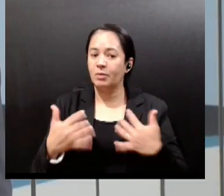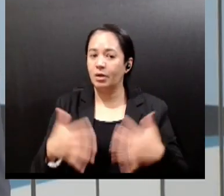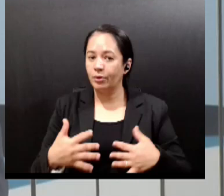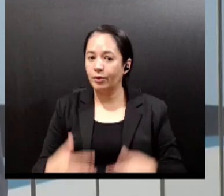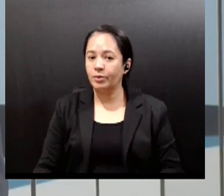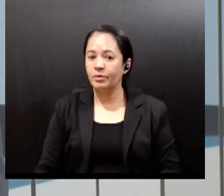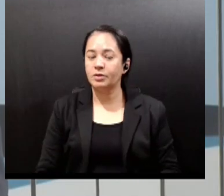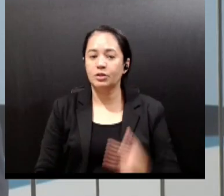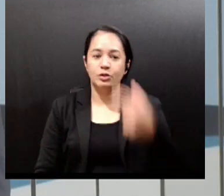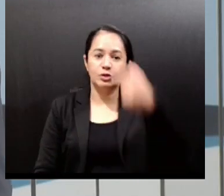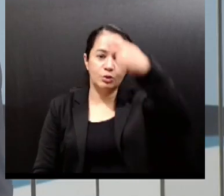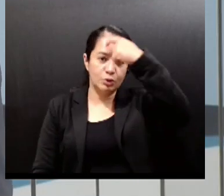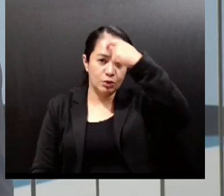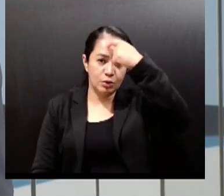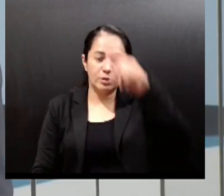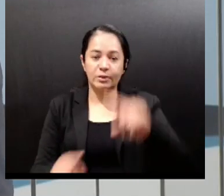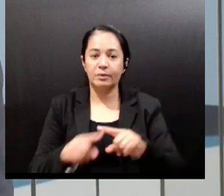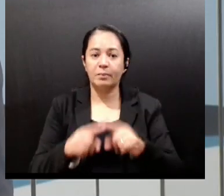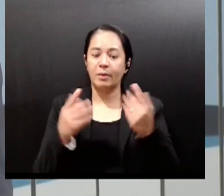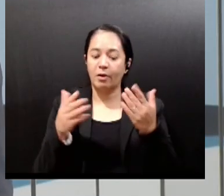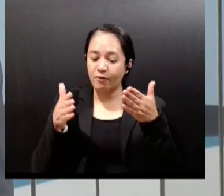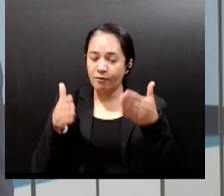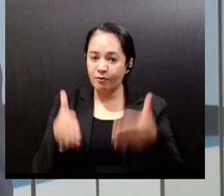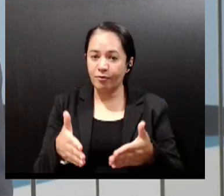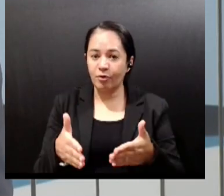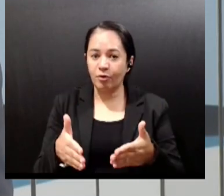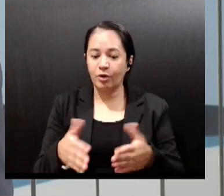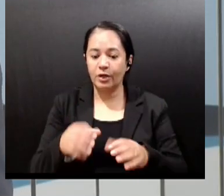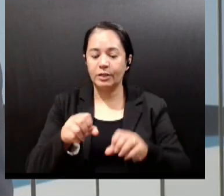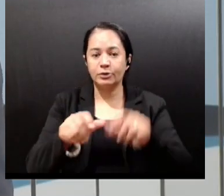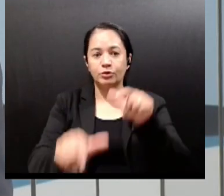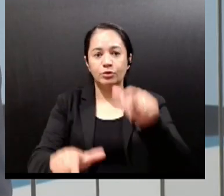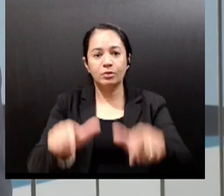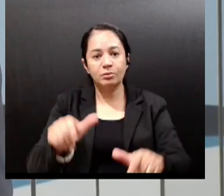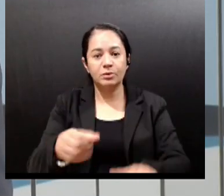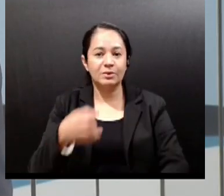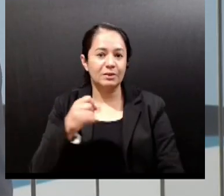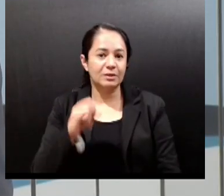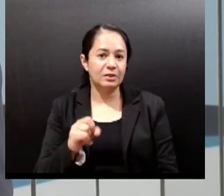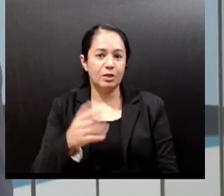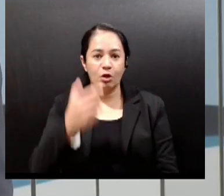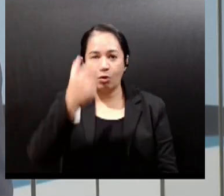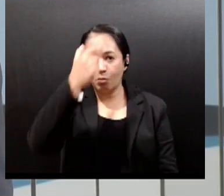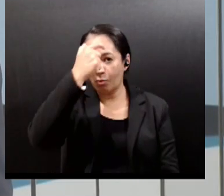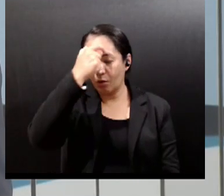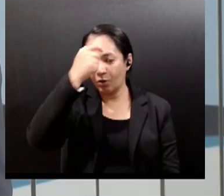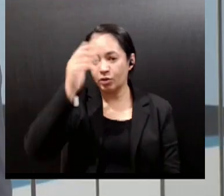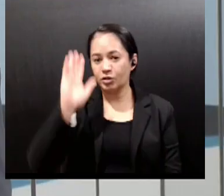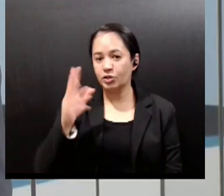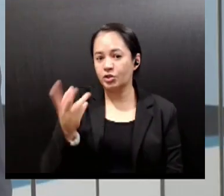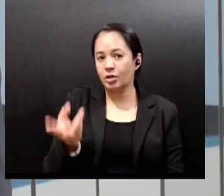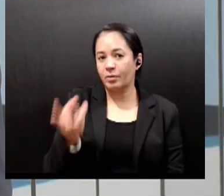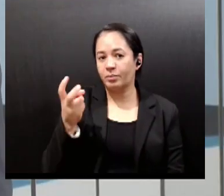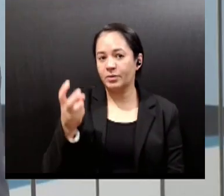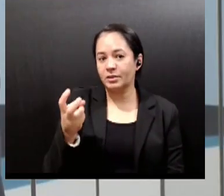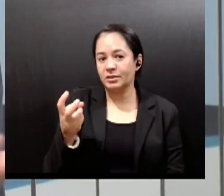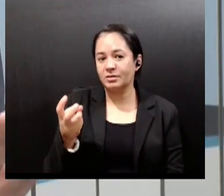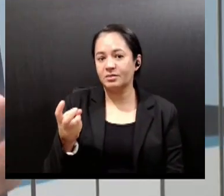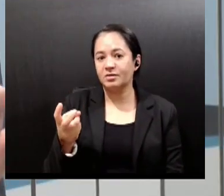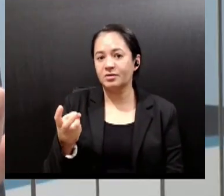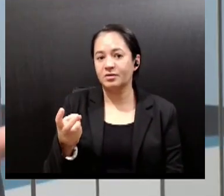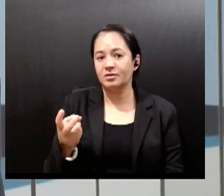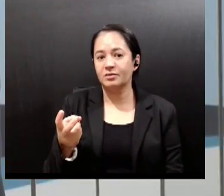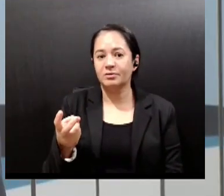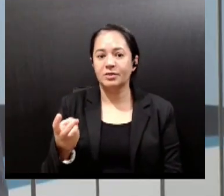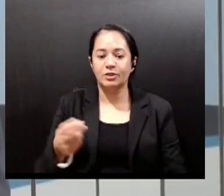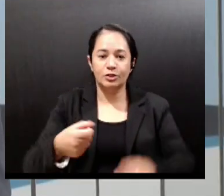mas focado no público. Se for uma conscientização que eu já vi falando de motociclista na rádio, realmente